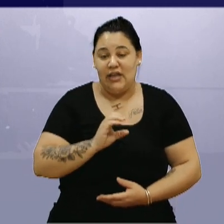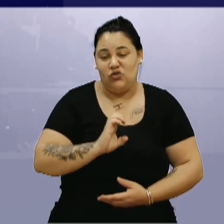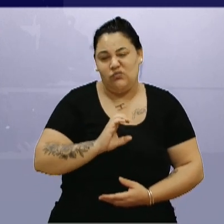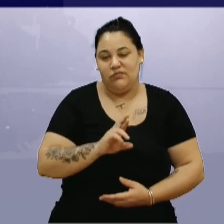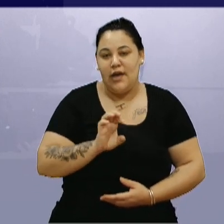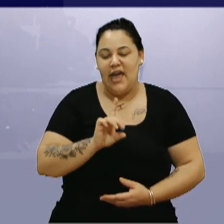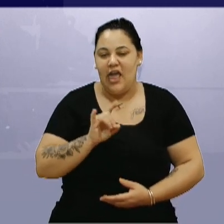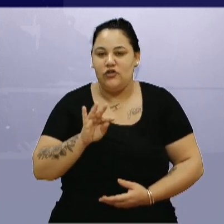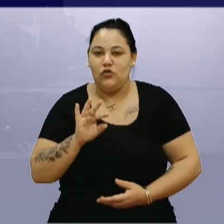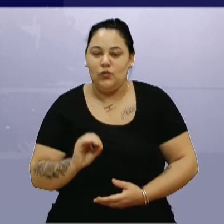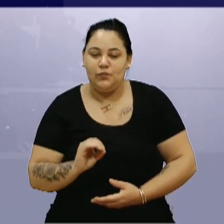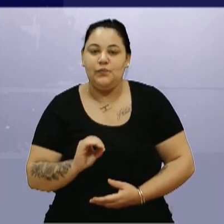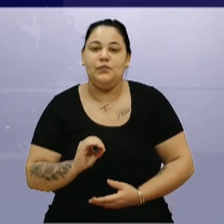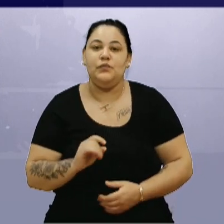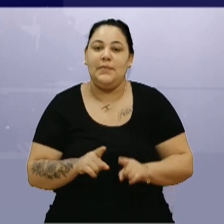0,03%.